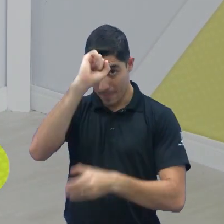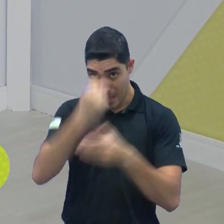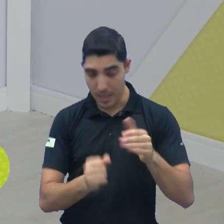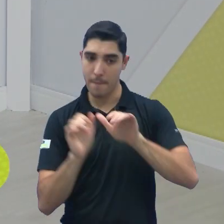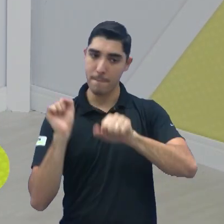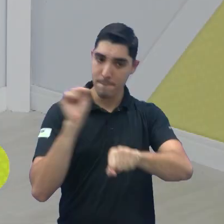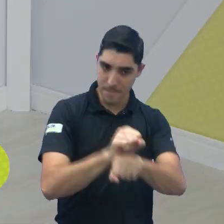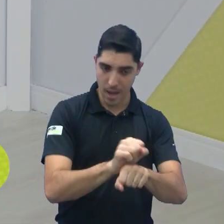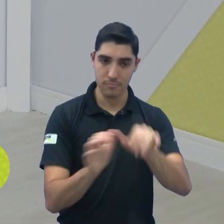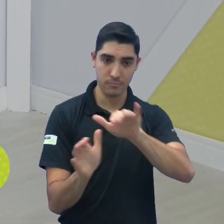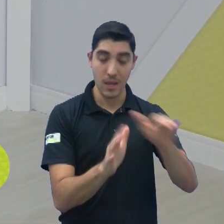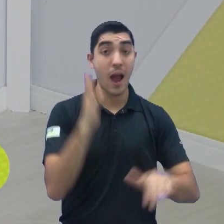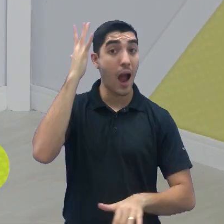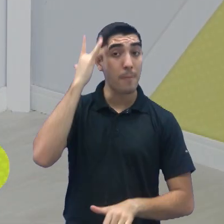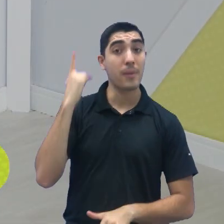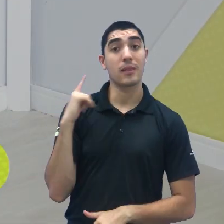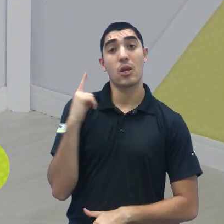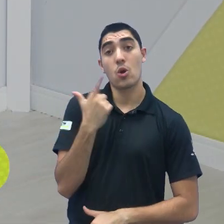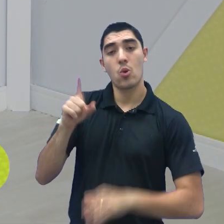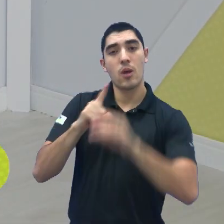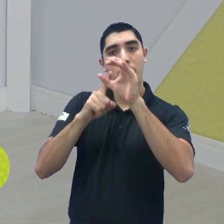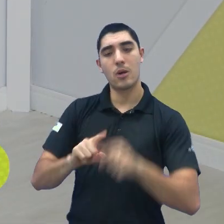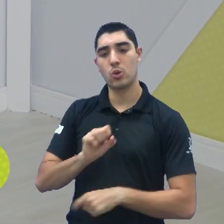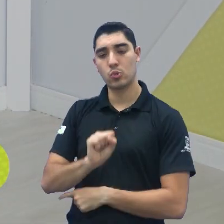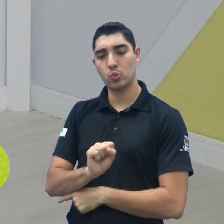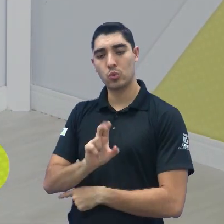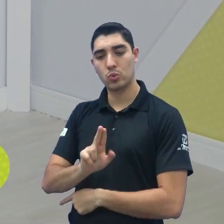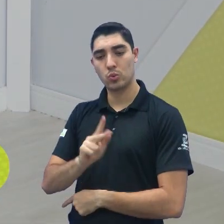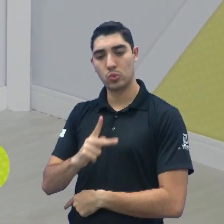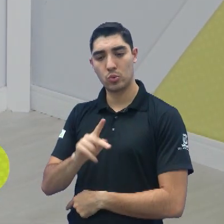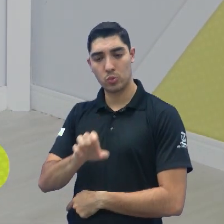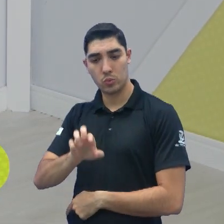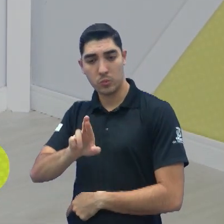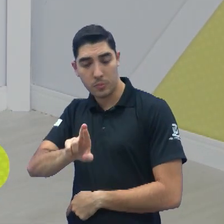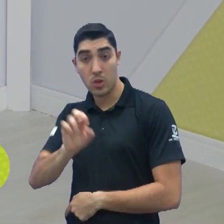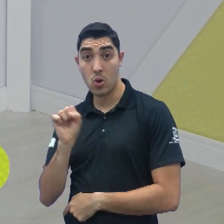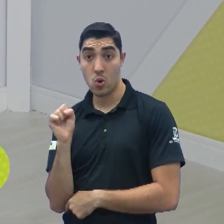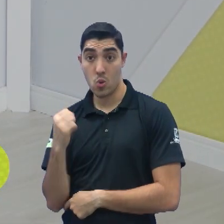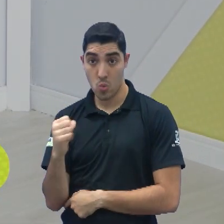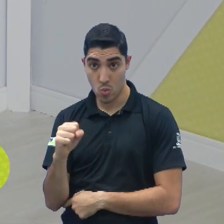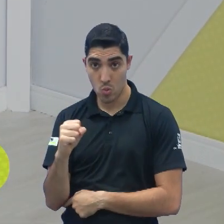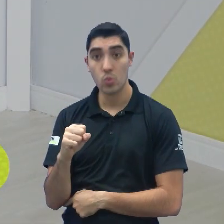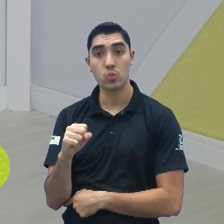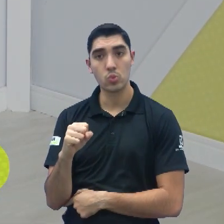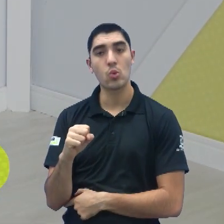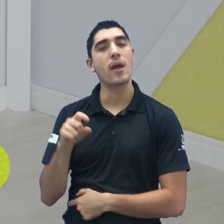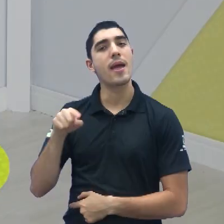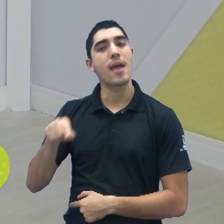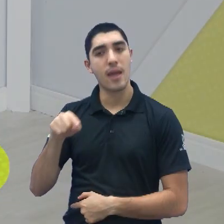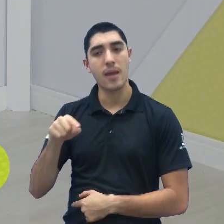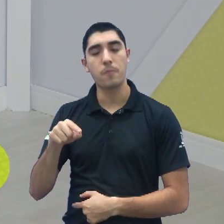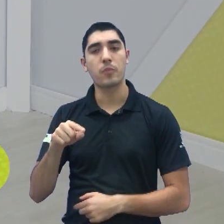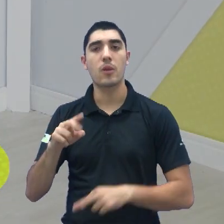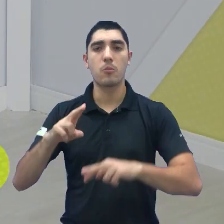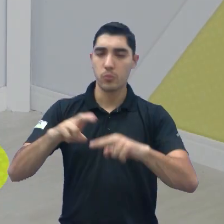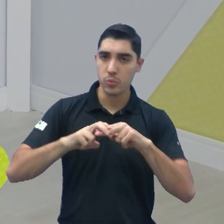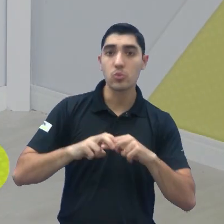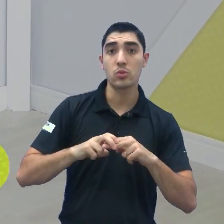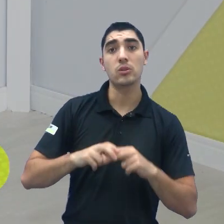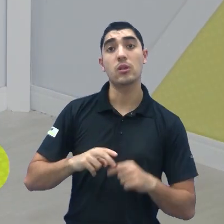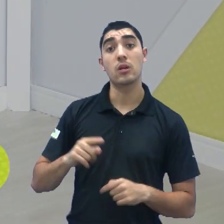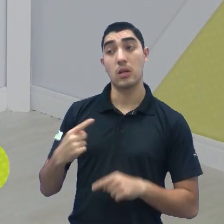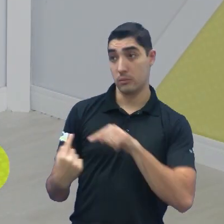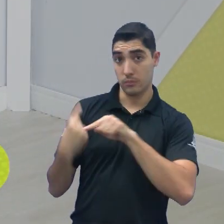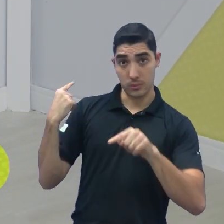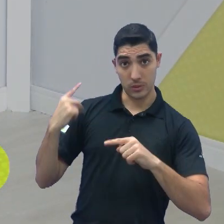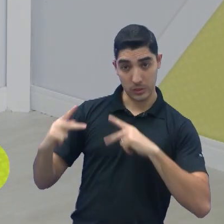8. A Copa Super 8, que é um campeonato voltado para os 8 primeiros colocados no primeiro turno do NBB. O São José, naquela oportunidade,